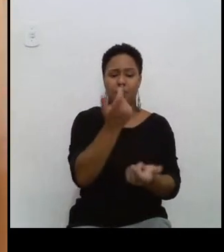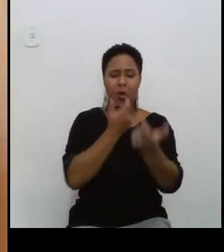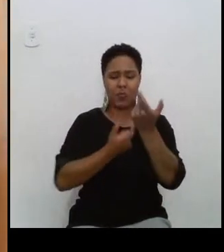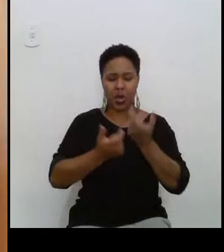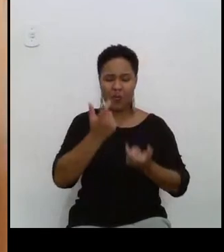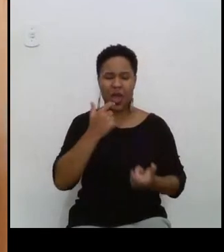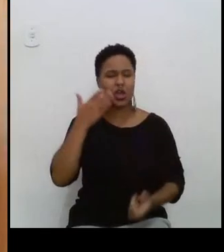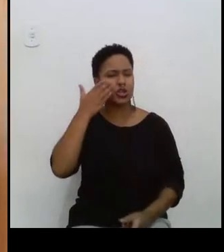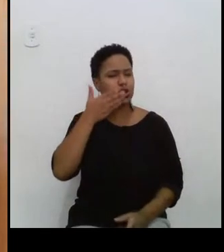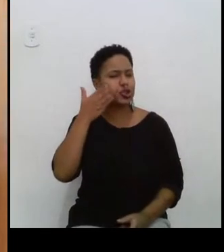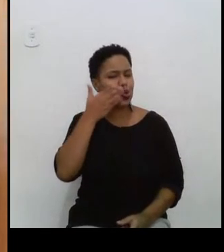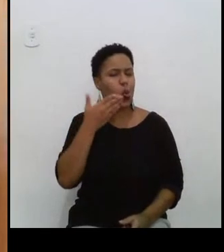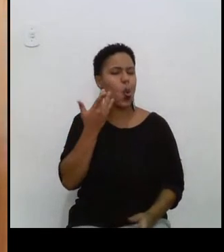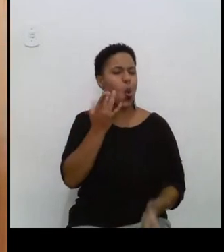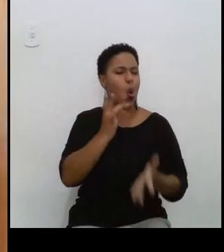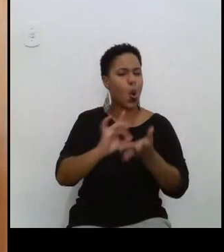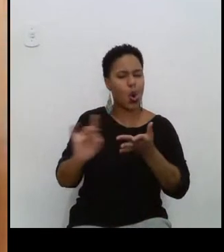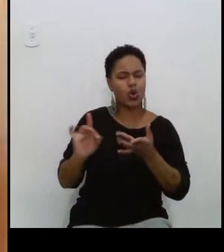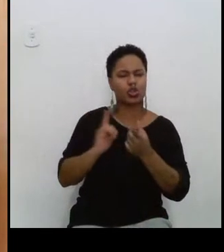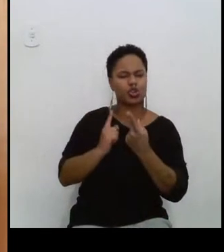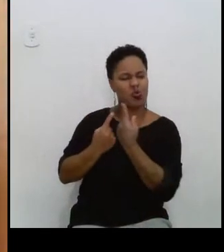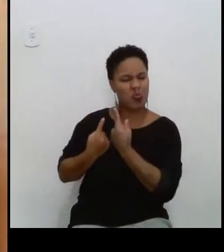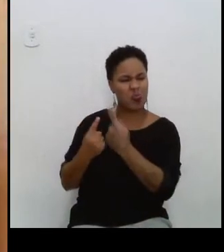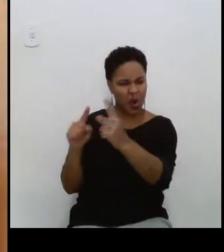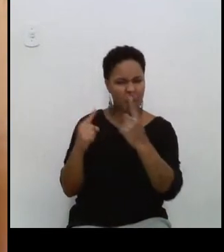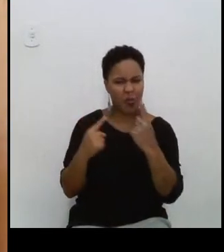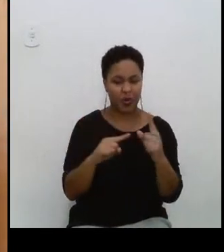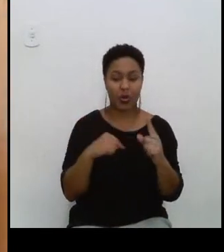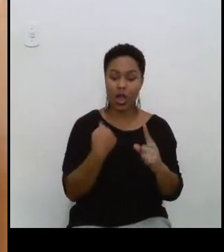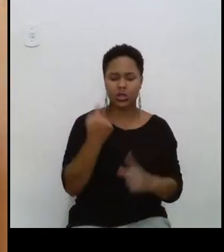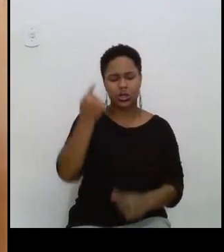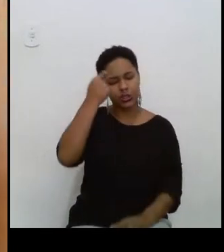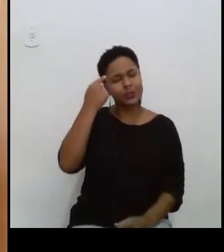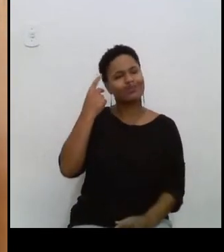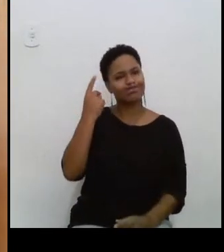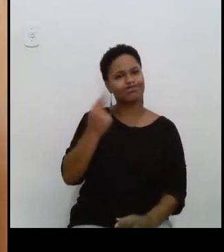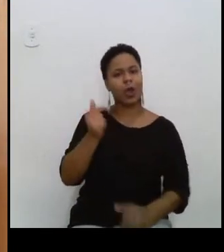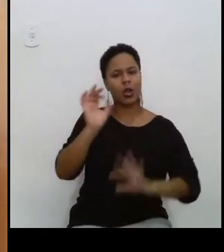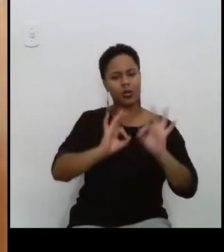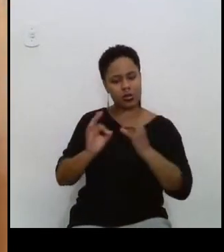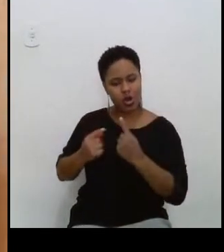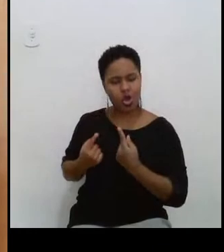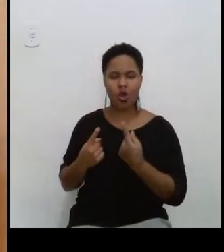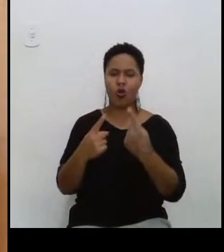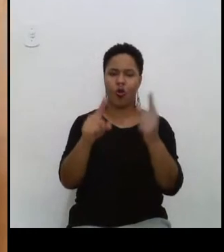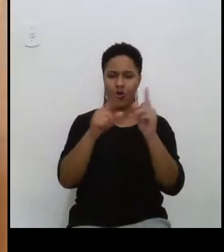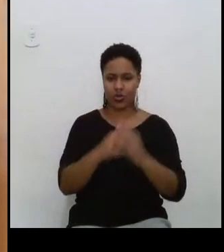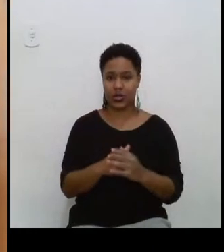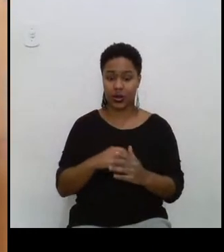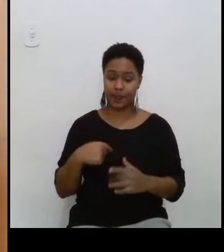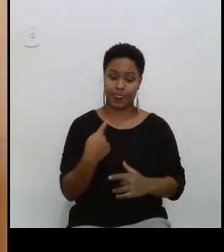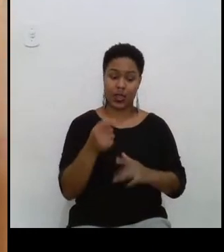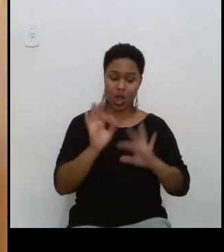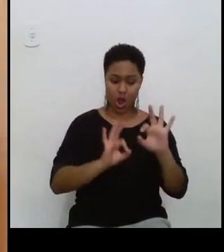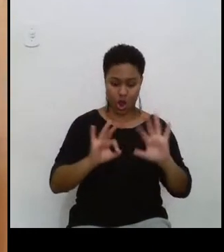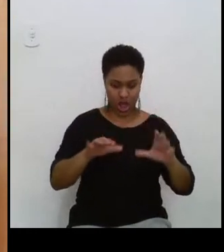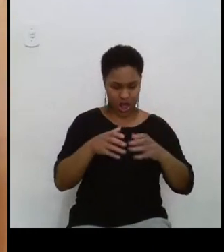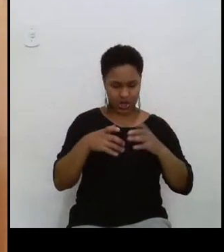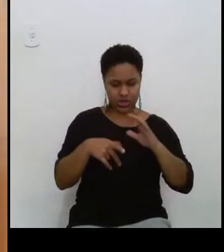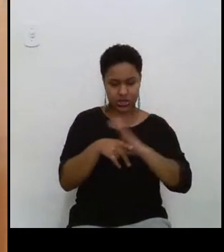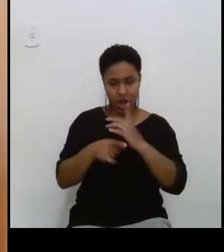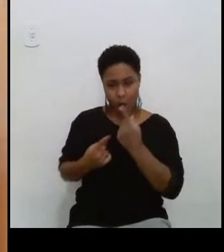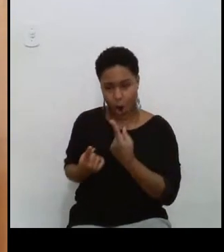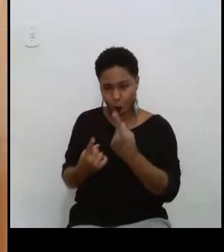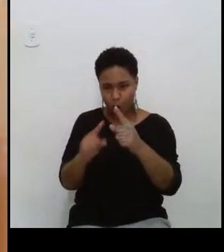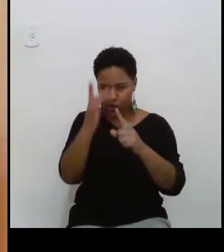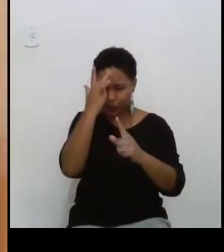fez esta organizacionais anápio aí para a maneira como ele e ele é sempre igual e namorar vou ter